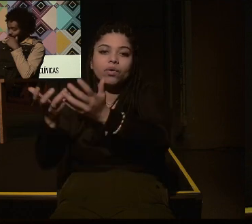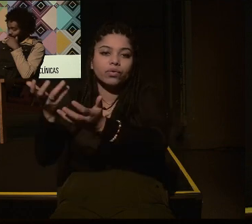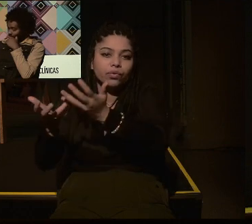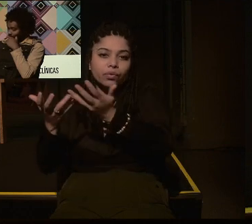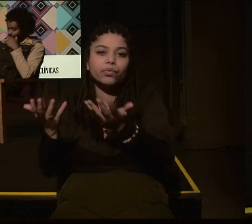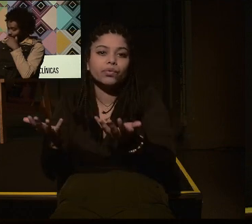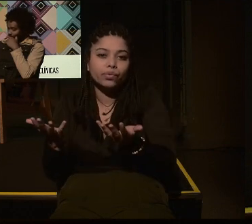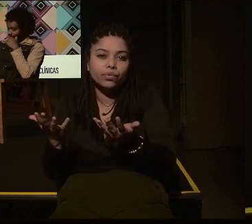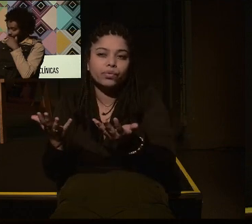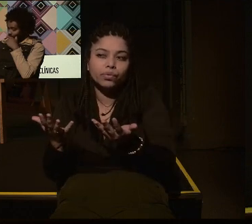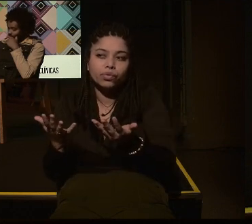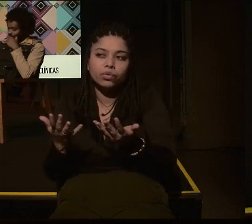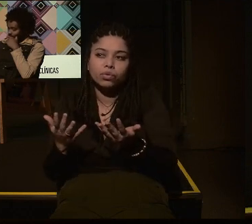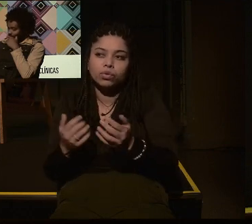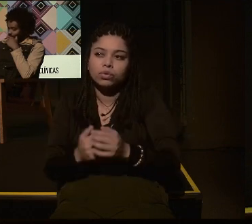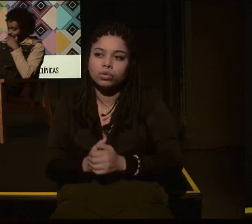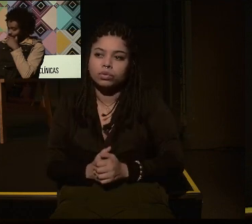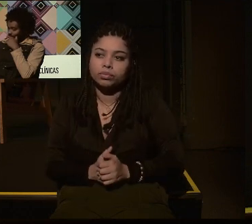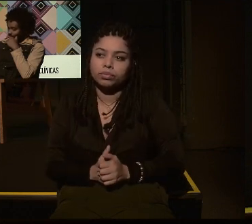nesse